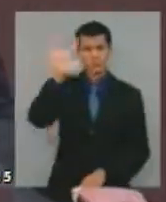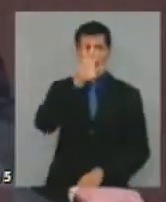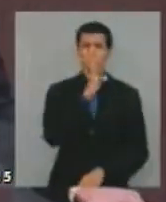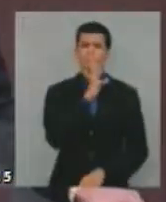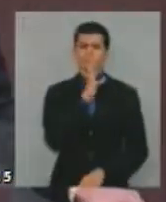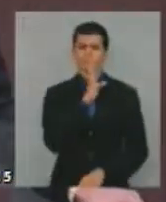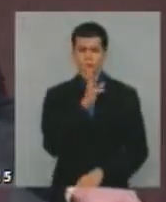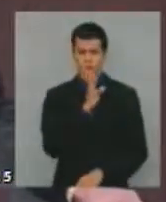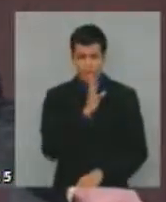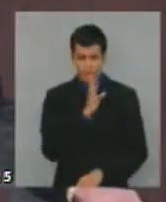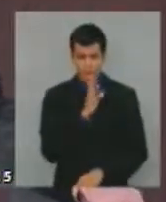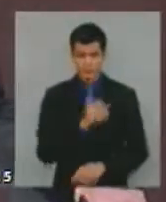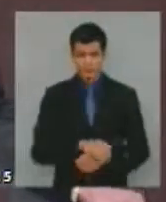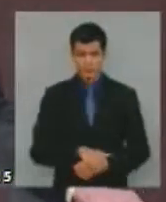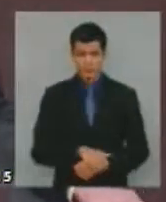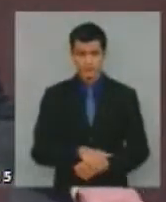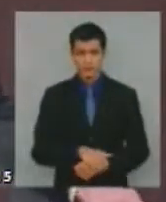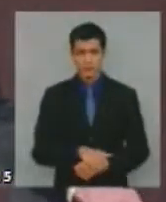Hoje,